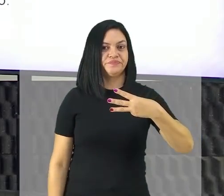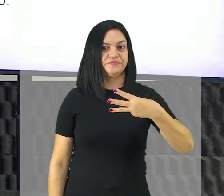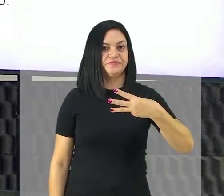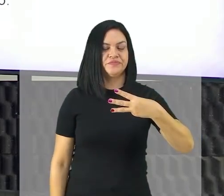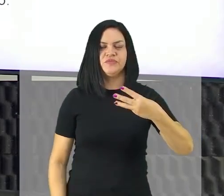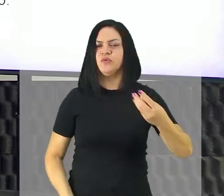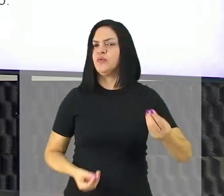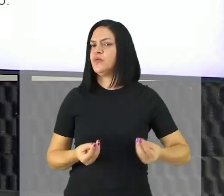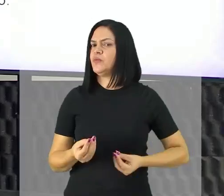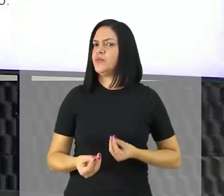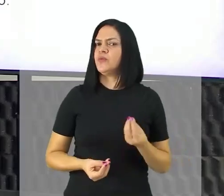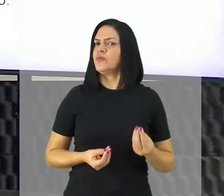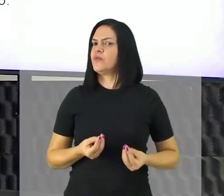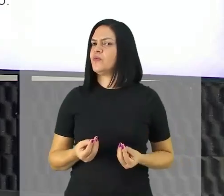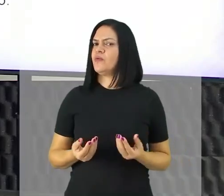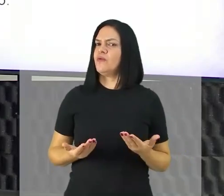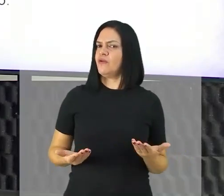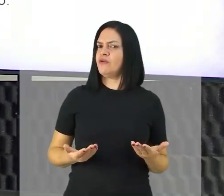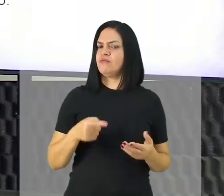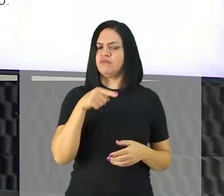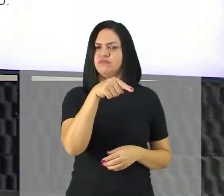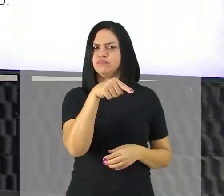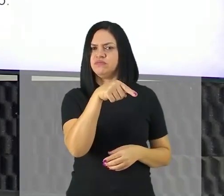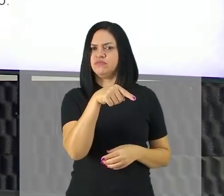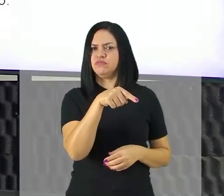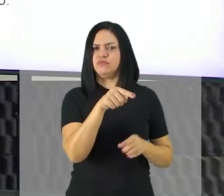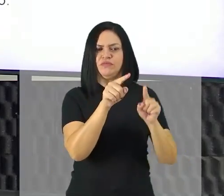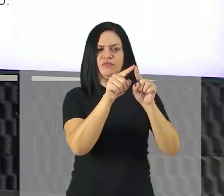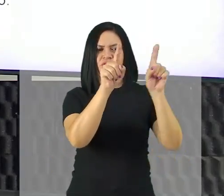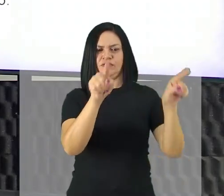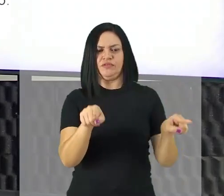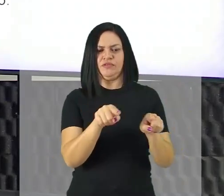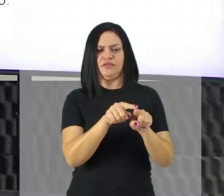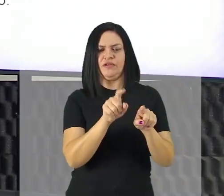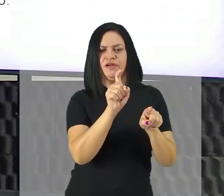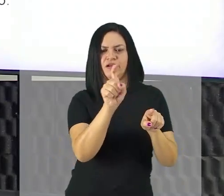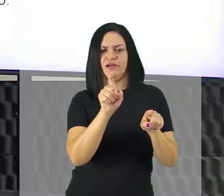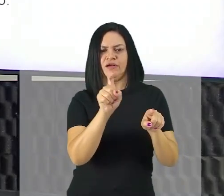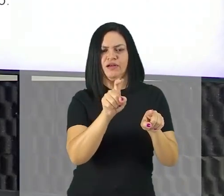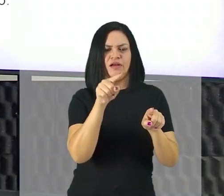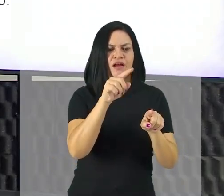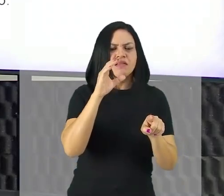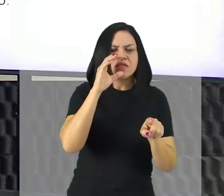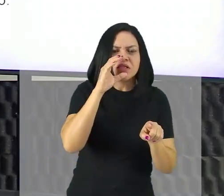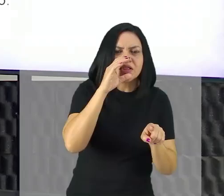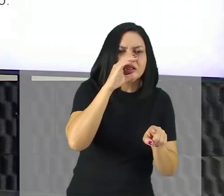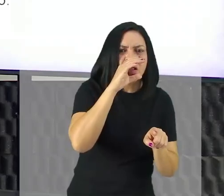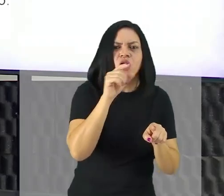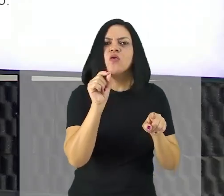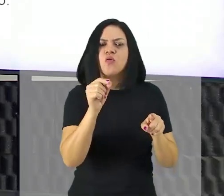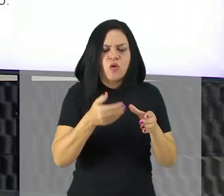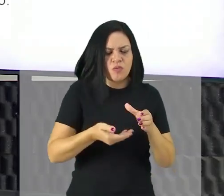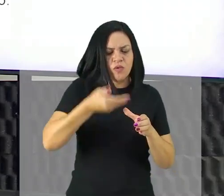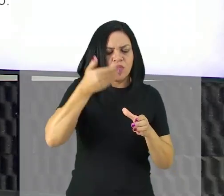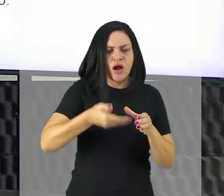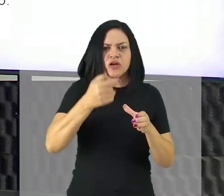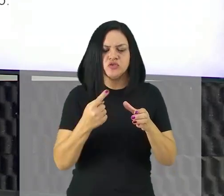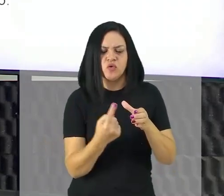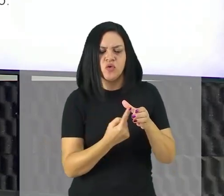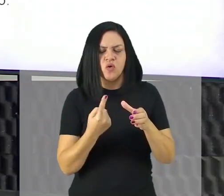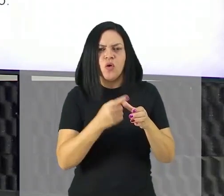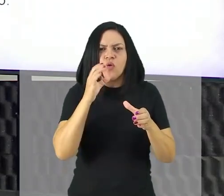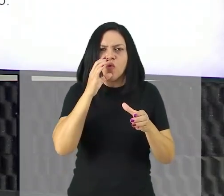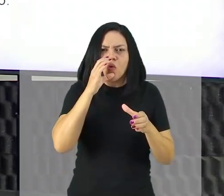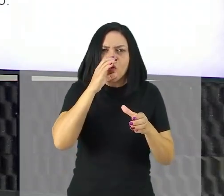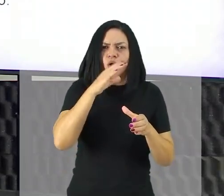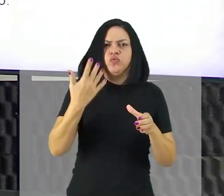Então, como é que um forno de micro-ondas aquece os objetos? Como é que a sopa recebeu o calor e todo o líquido